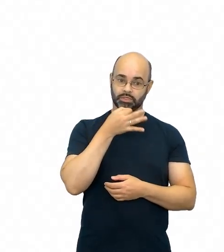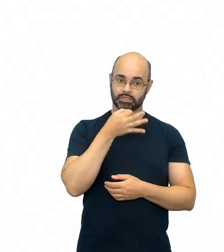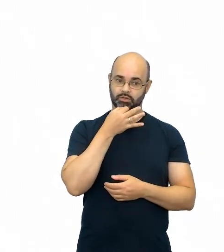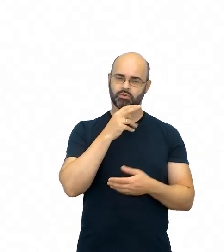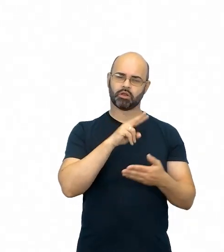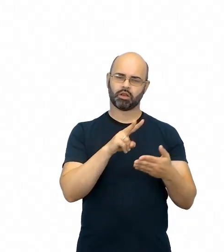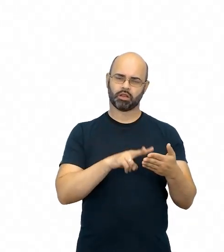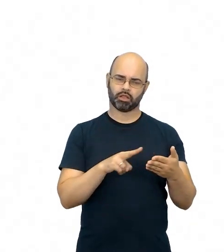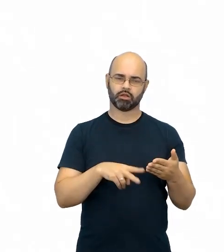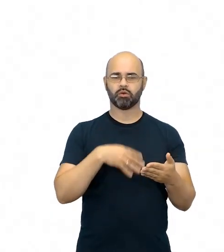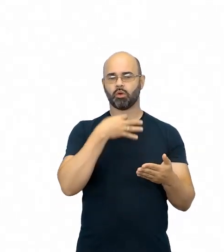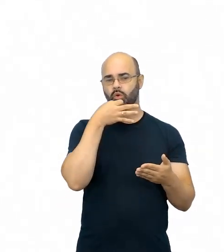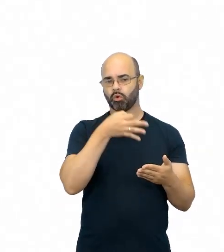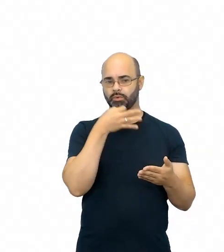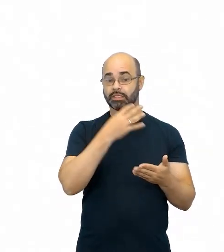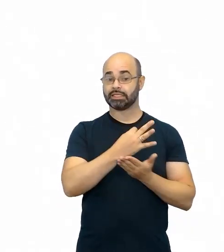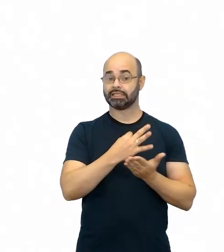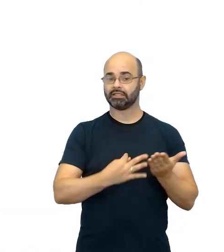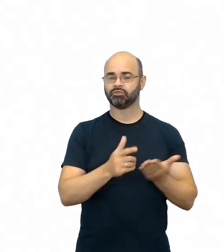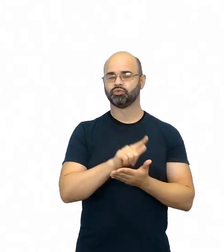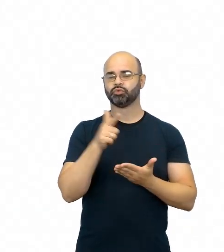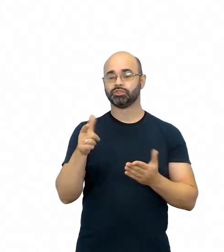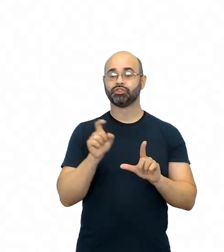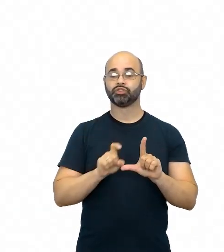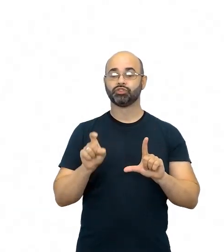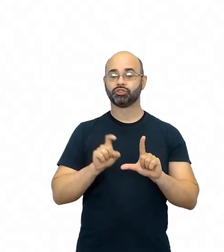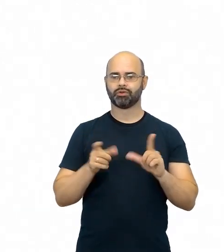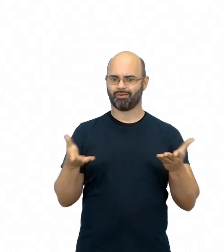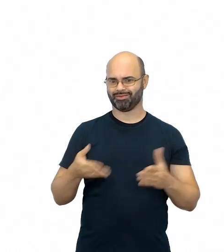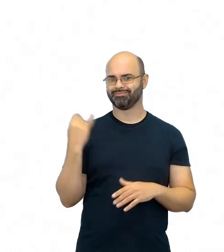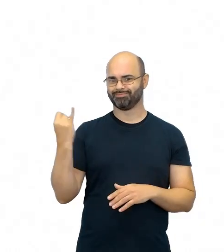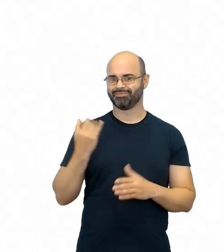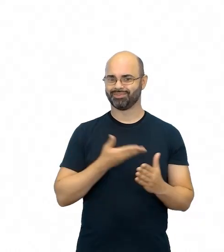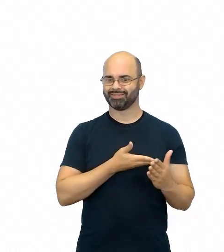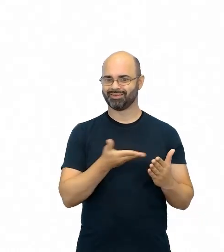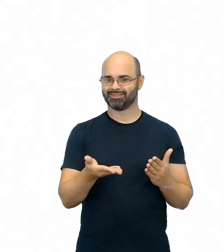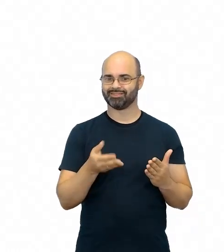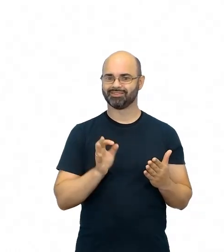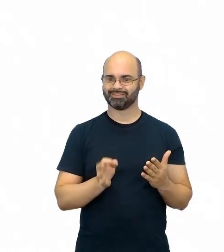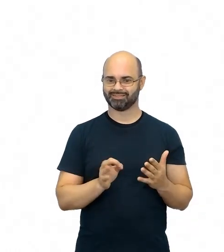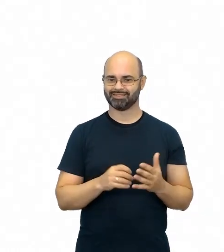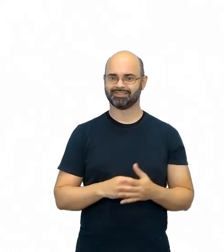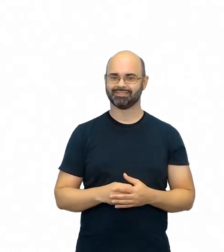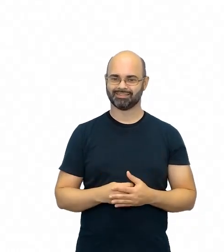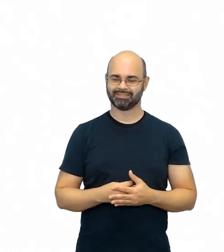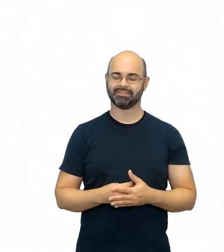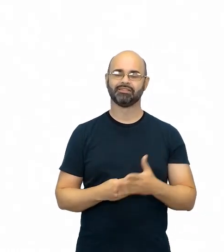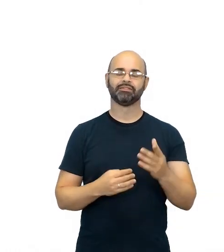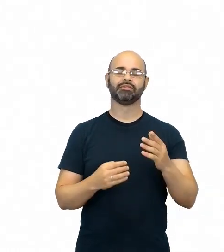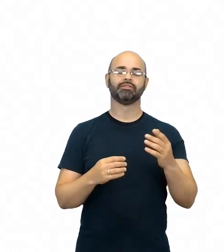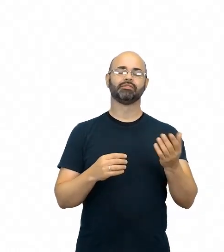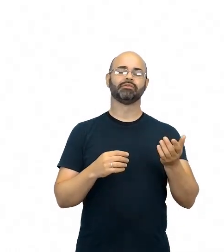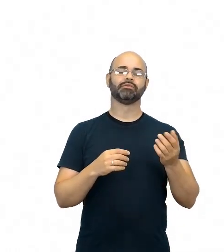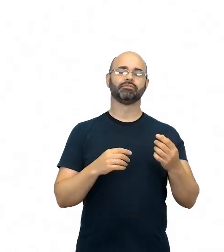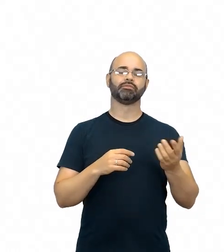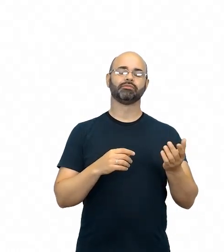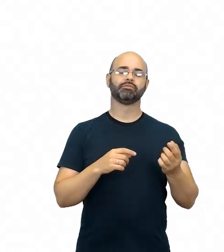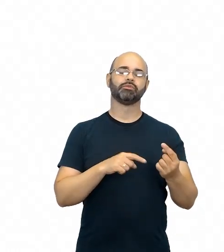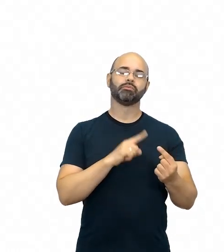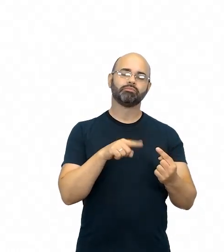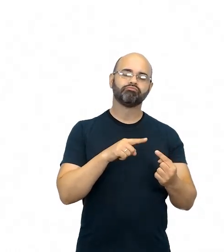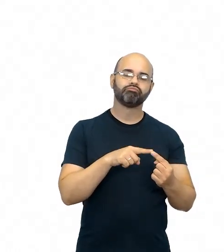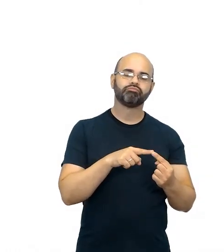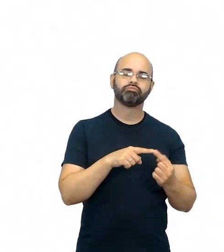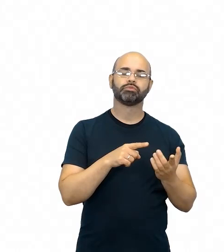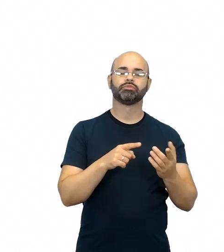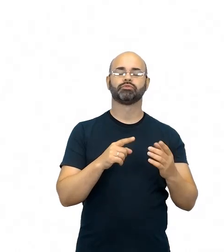jornalísticos digitais, que é tão importante, né, nos dias atuais, considerando seus propósitos comunicativo e